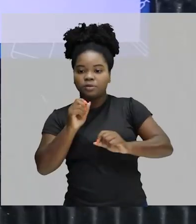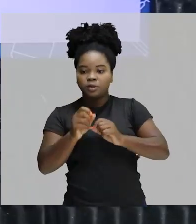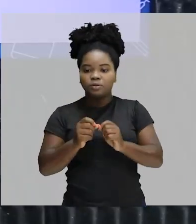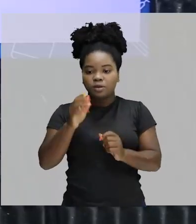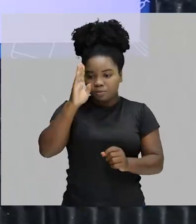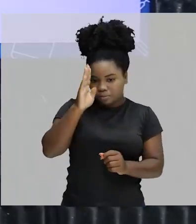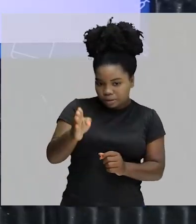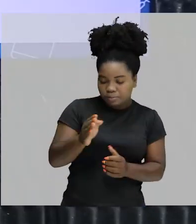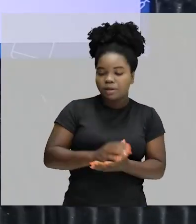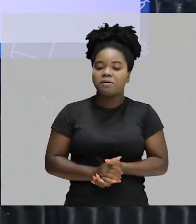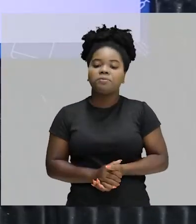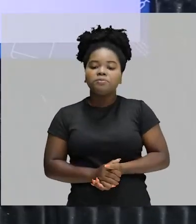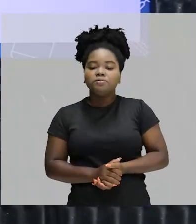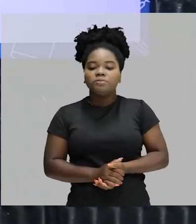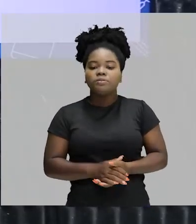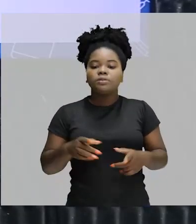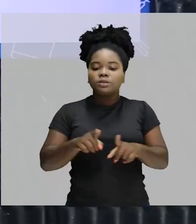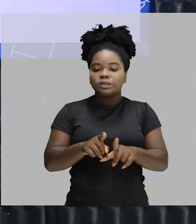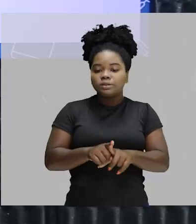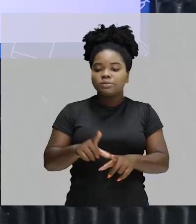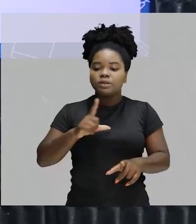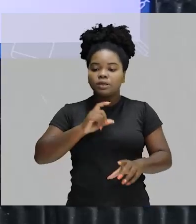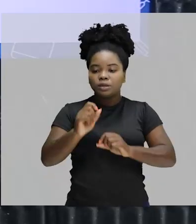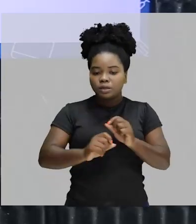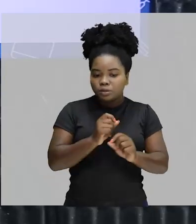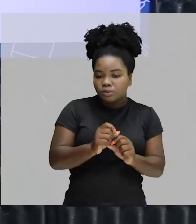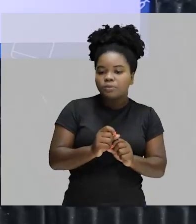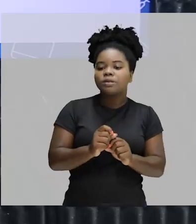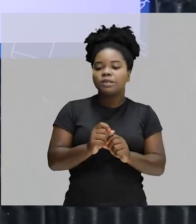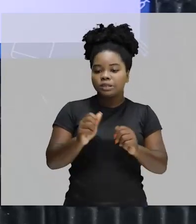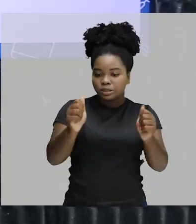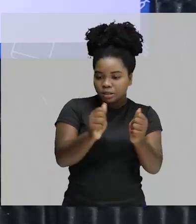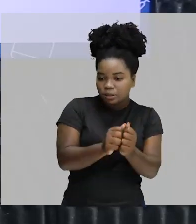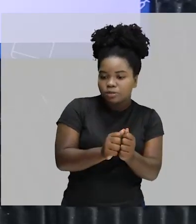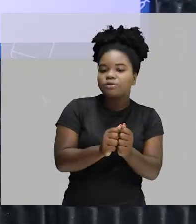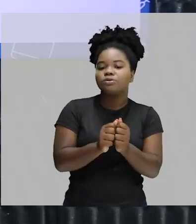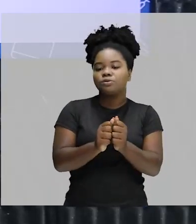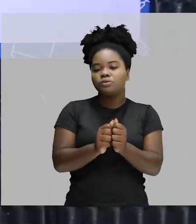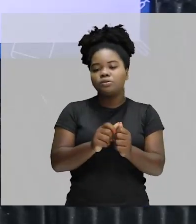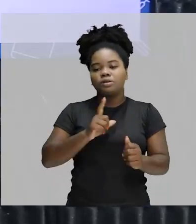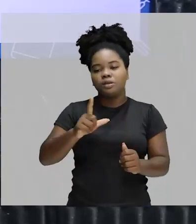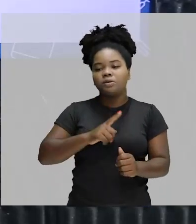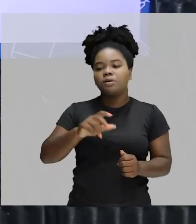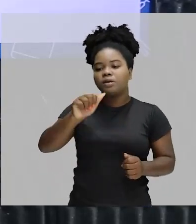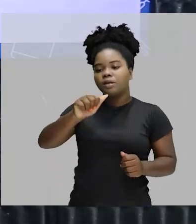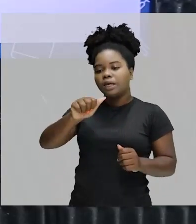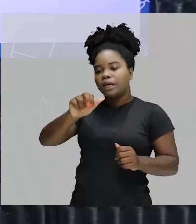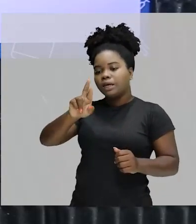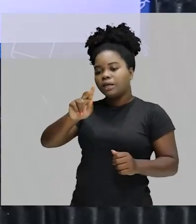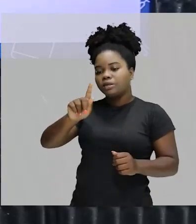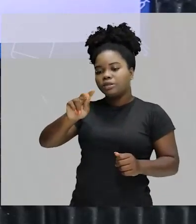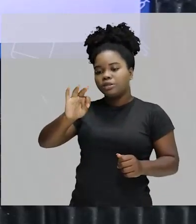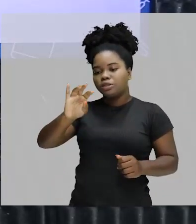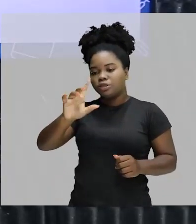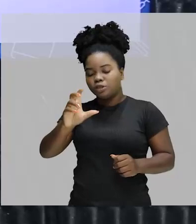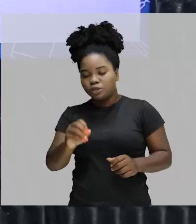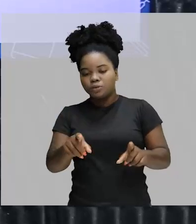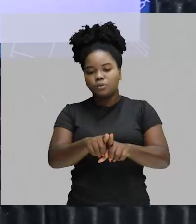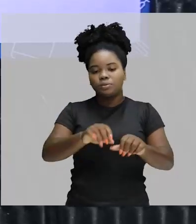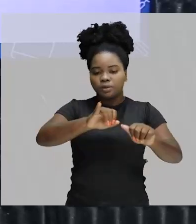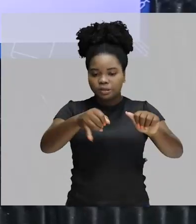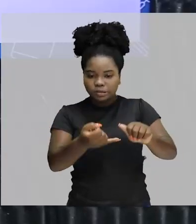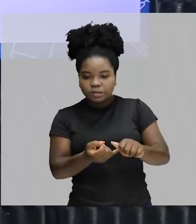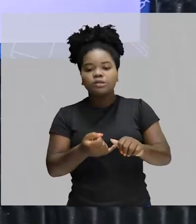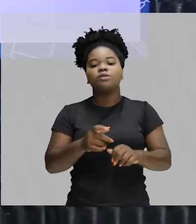essas flexões, e aqueles que estão ali acompanhando o substantivo de forma direta, o artigo, o adjetivo, o